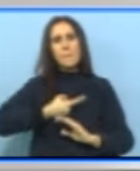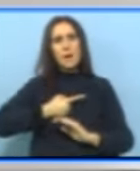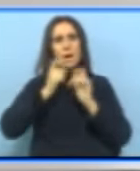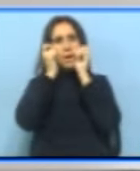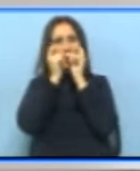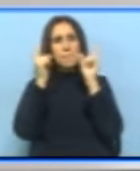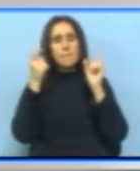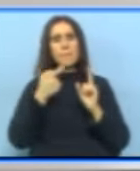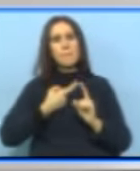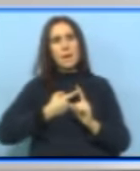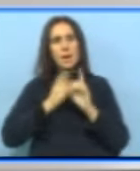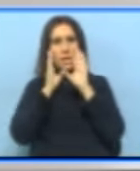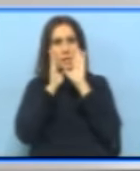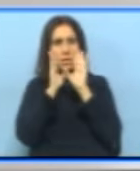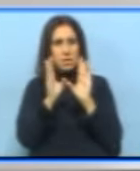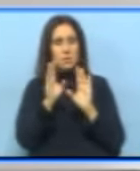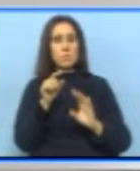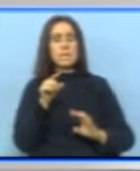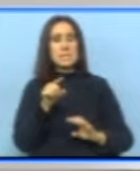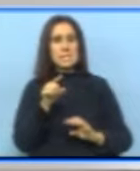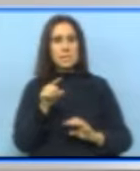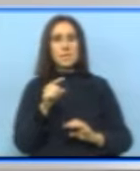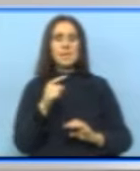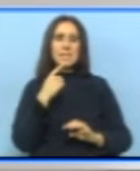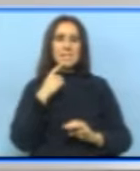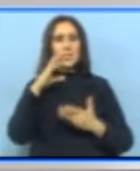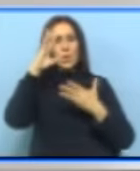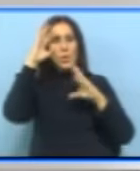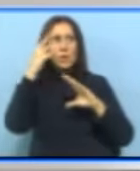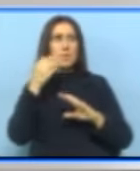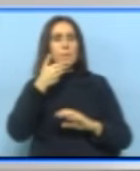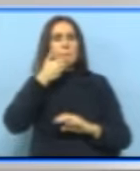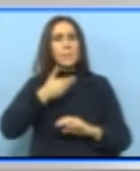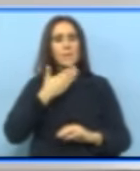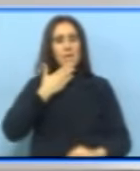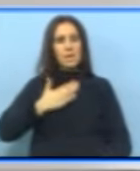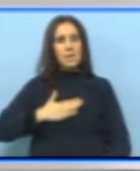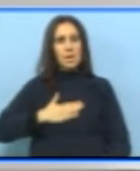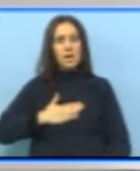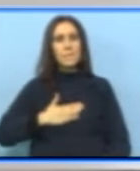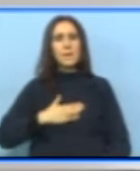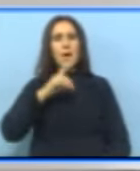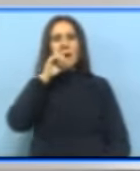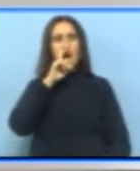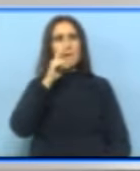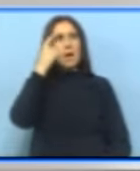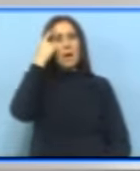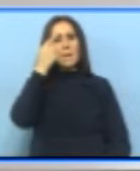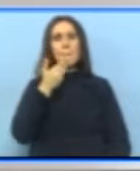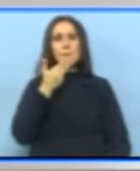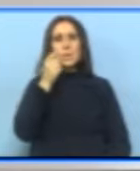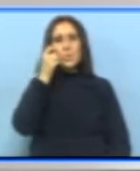estar atento. E essa loucura que é a sabedoria faz lembrar muito o pedido que o rei Salomão